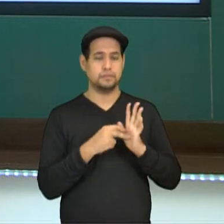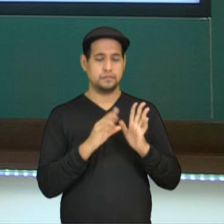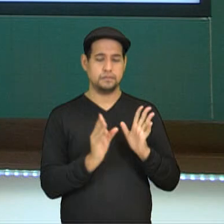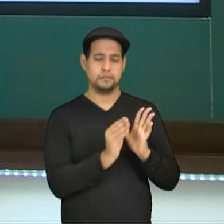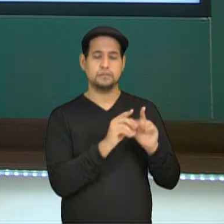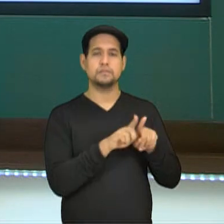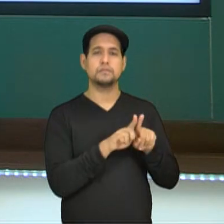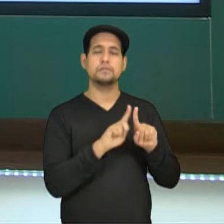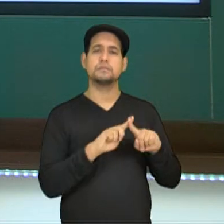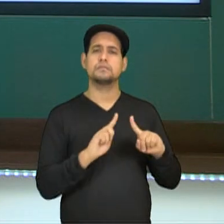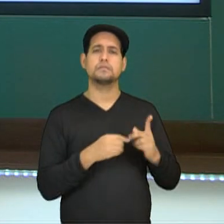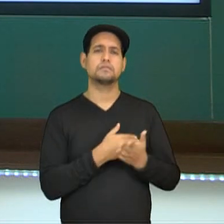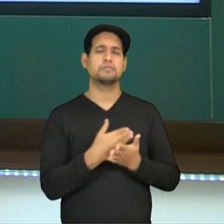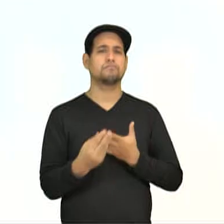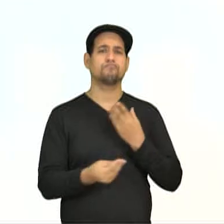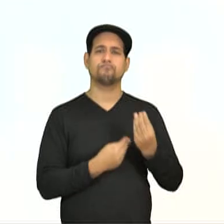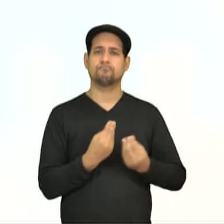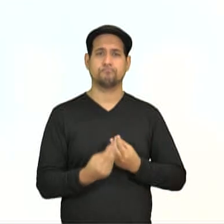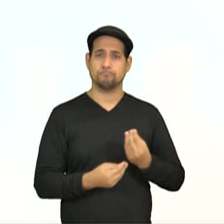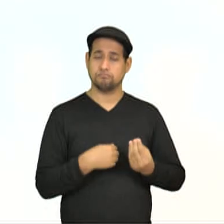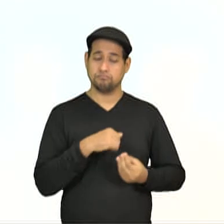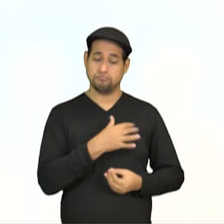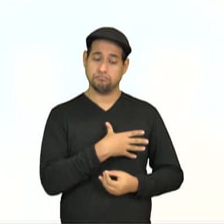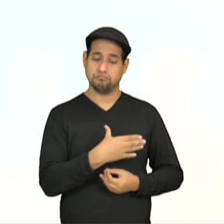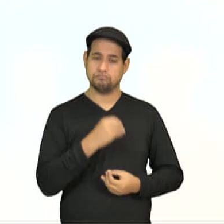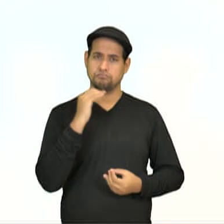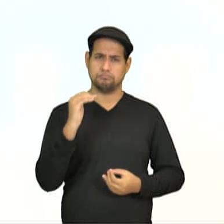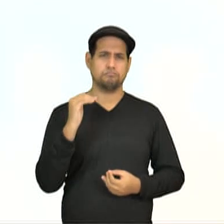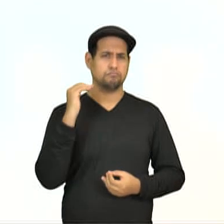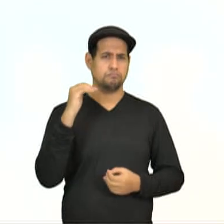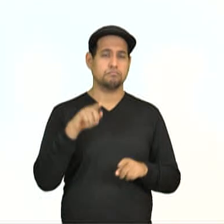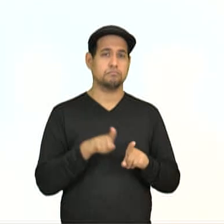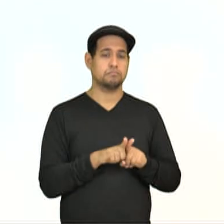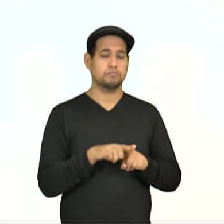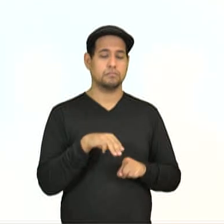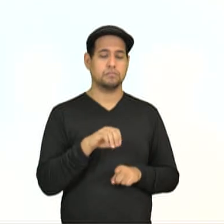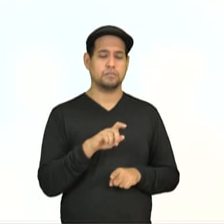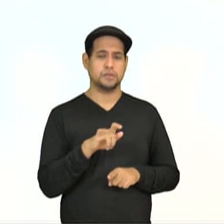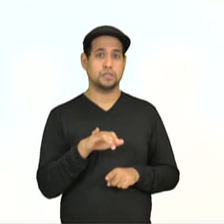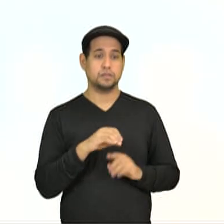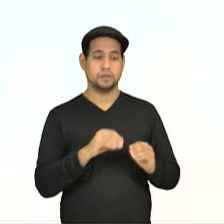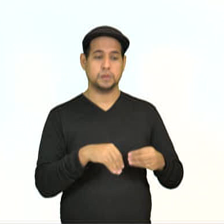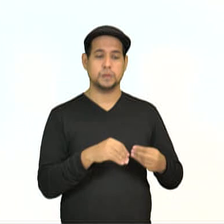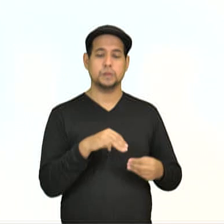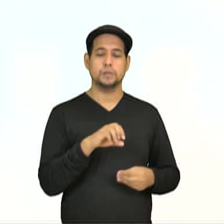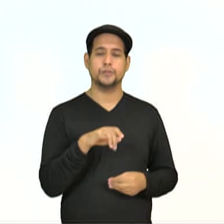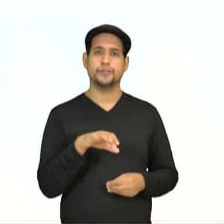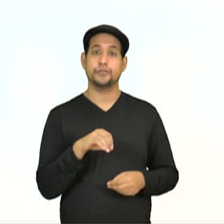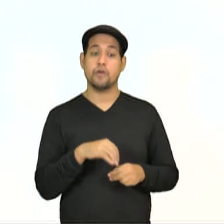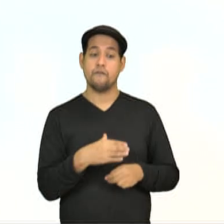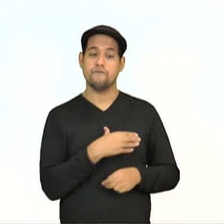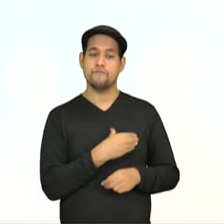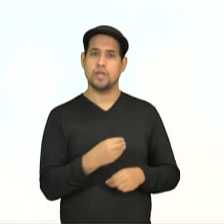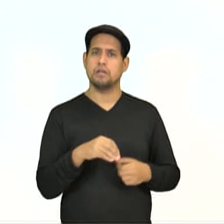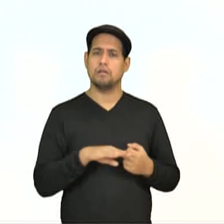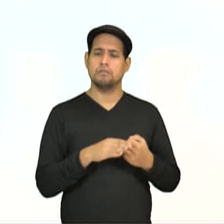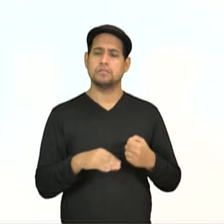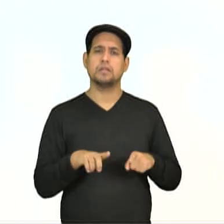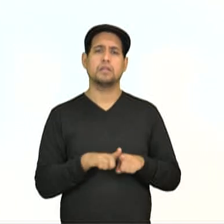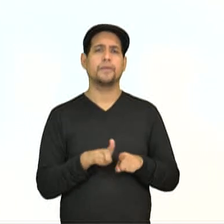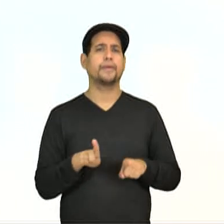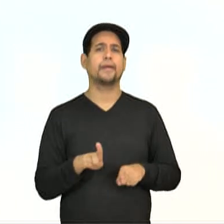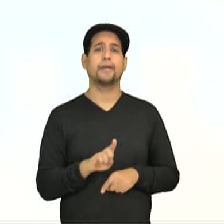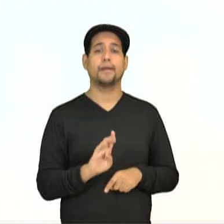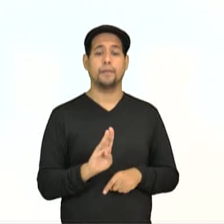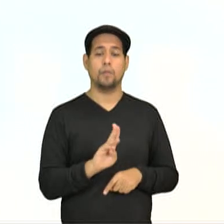E começamos da seguinte forma. O filho mais velho, o moleiro, deu-lhe o moinho. Ao filho do meio, deixou-lhe o